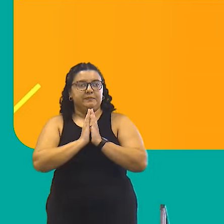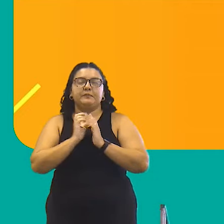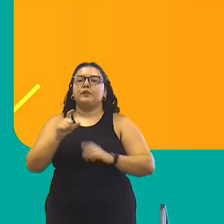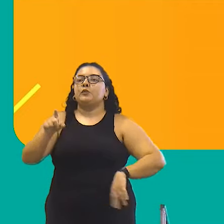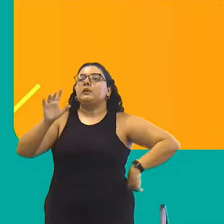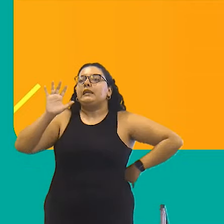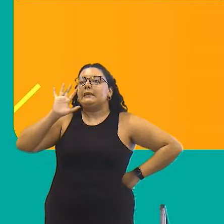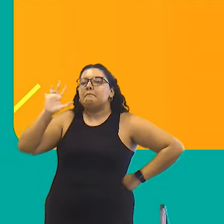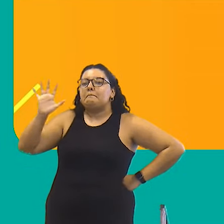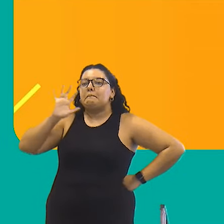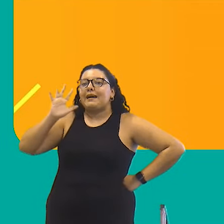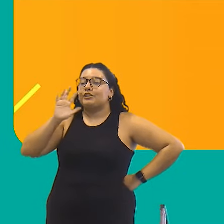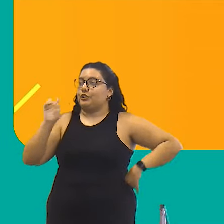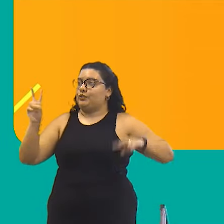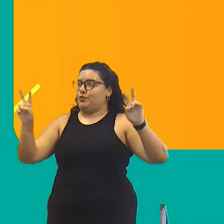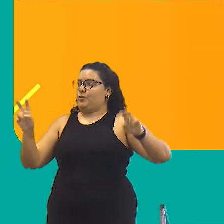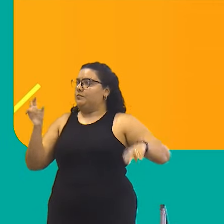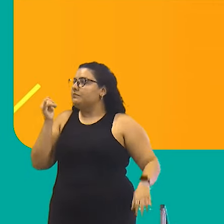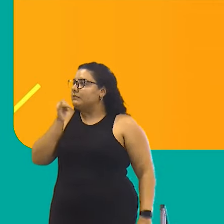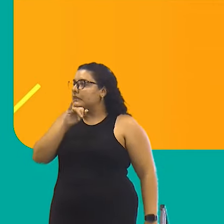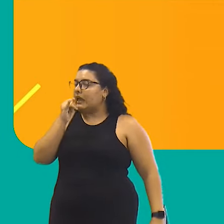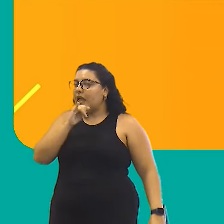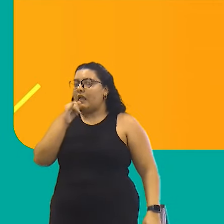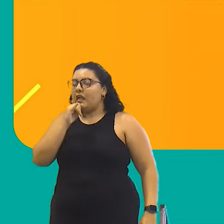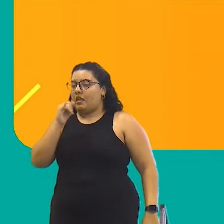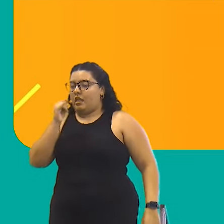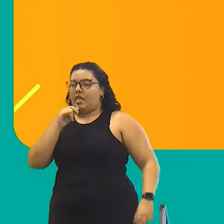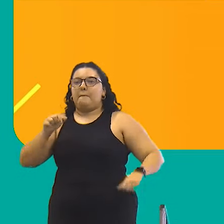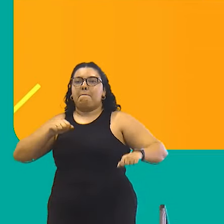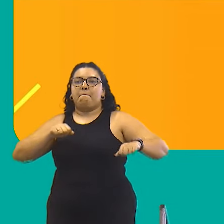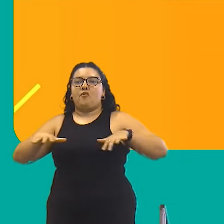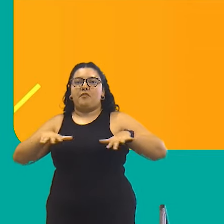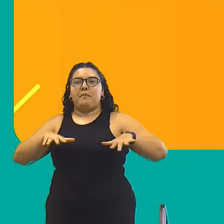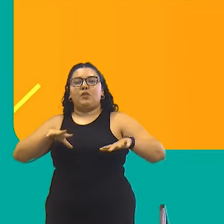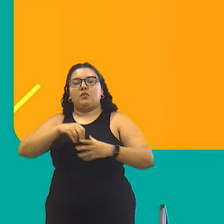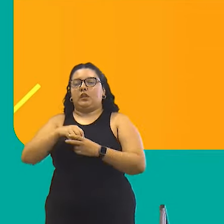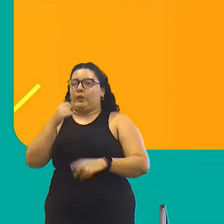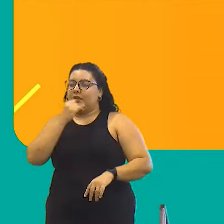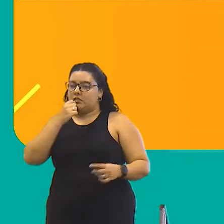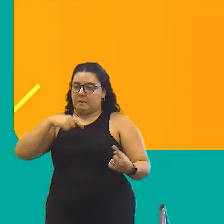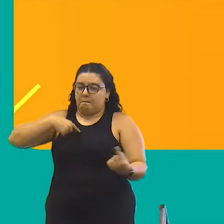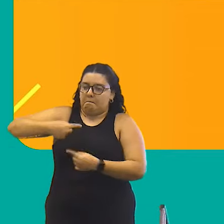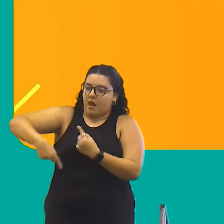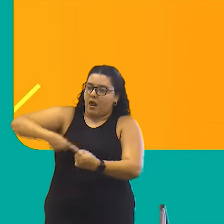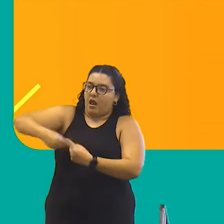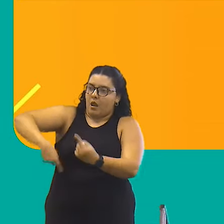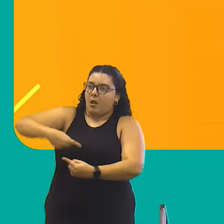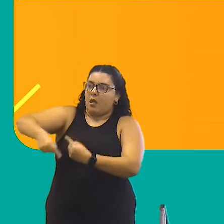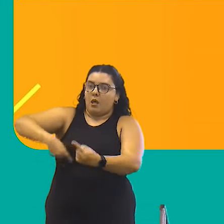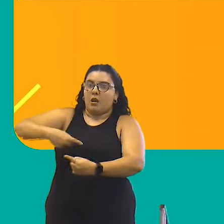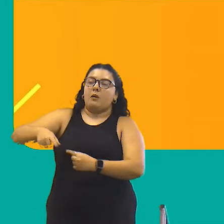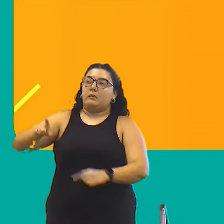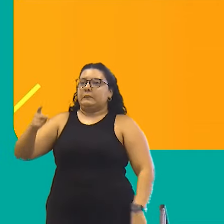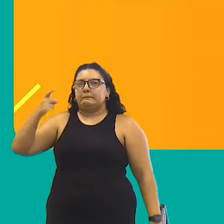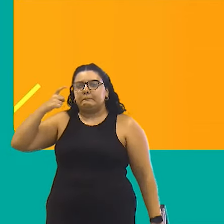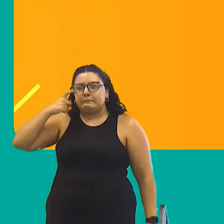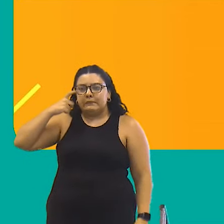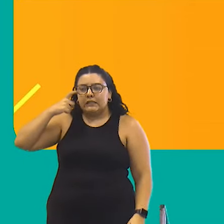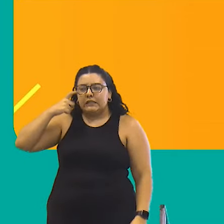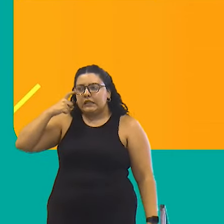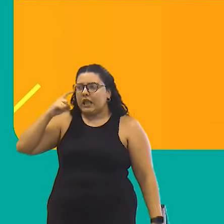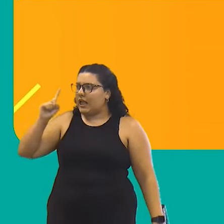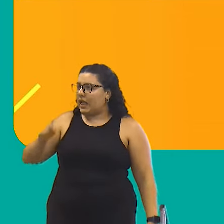Imaginem que a corrente elétrica é um movimento de cargas elétricas. Mas, ao invés de você pensar nessa carga elétrica como